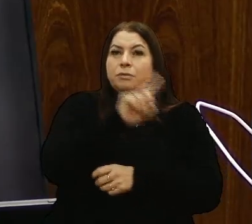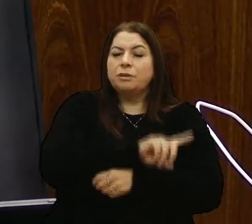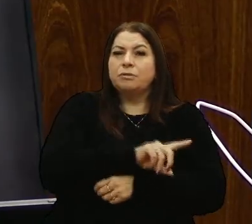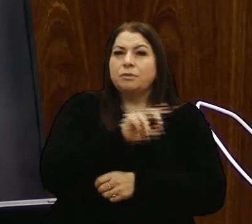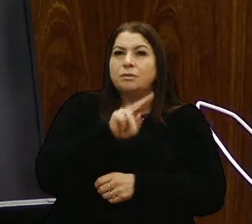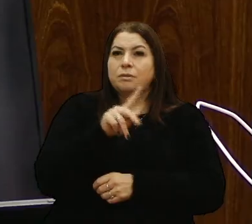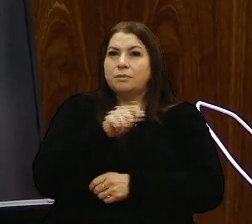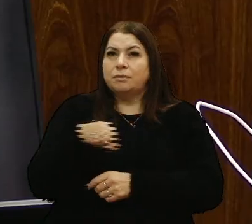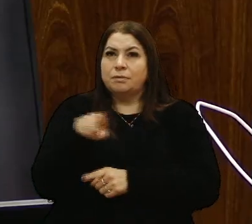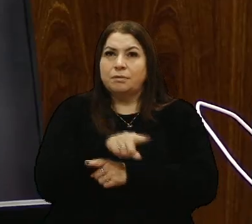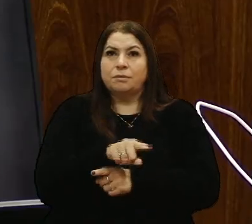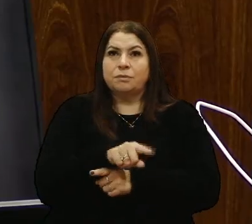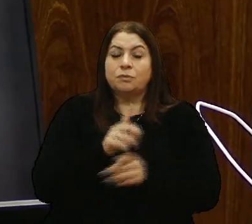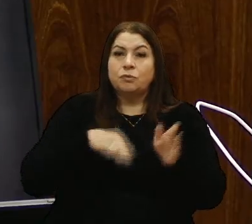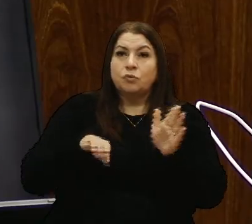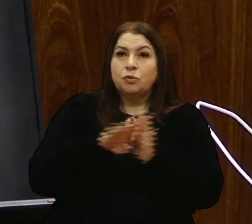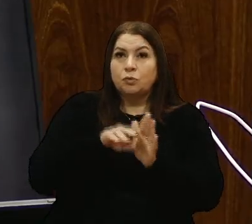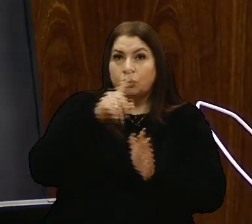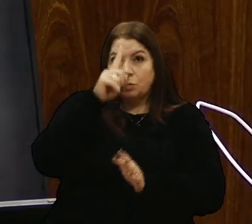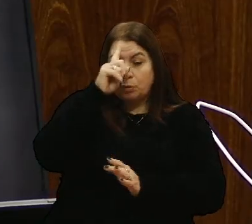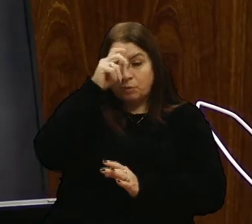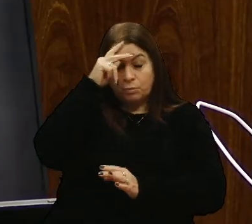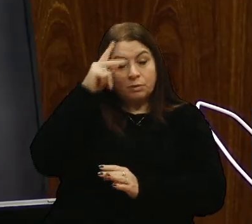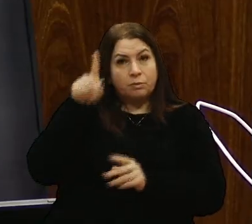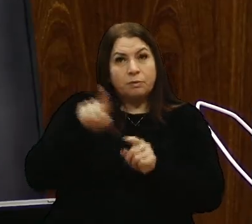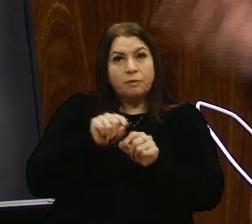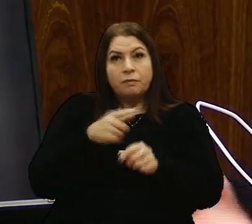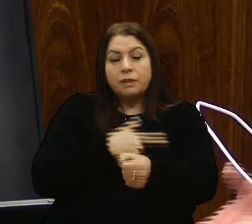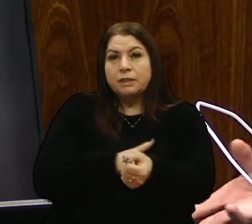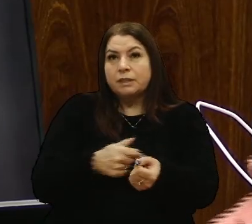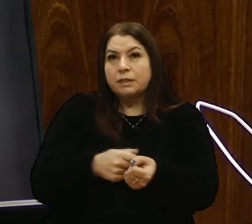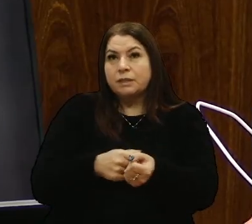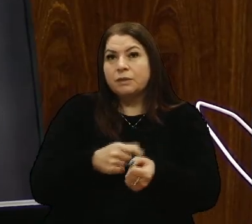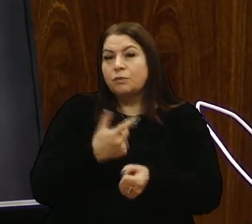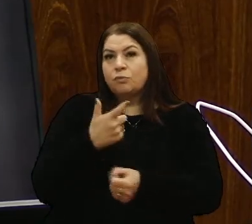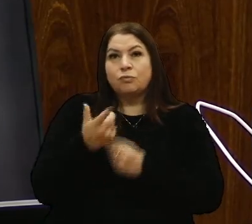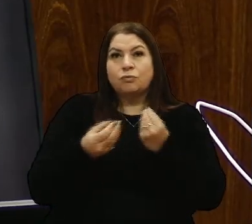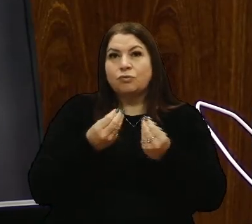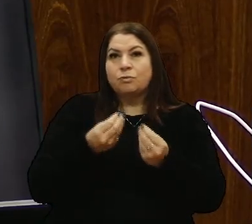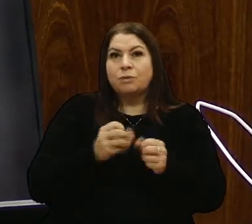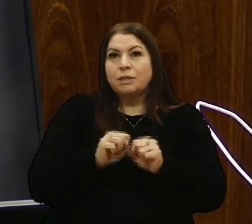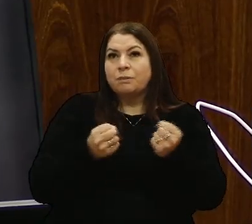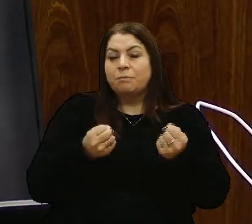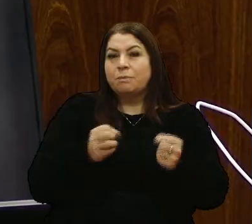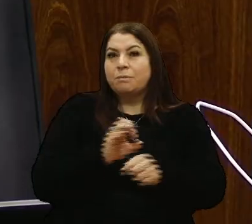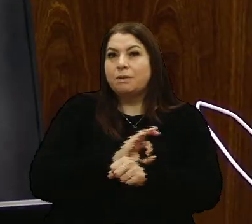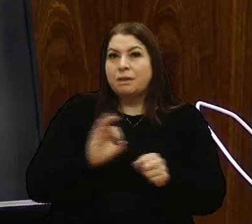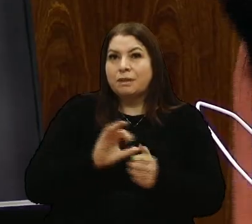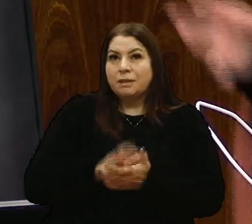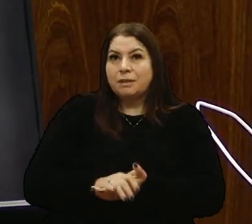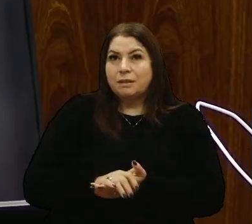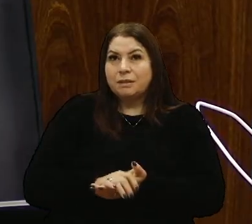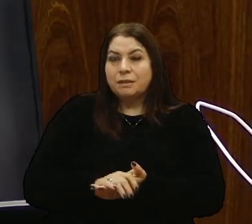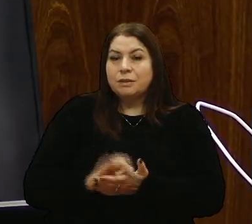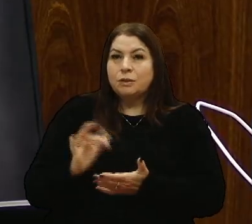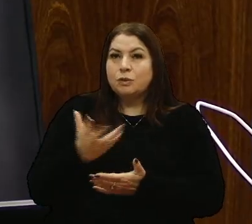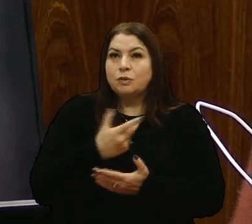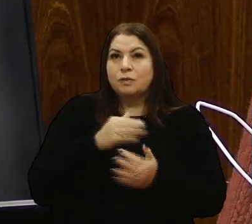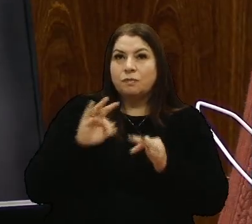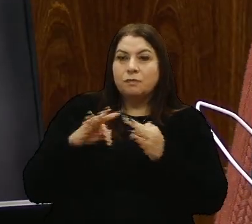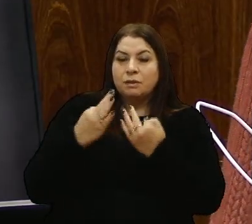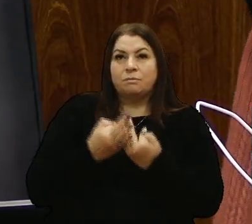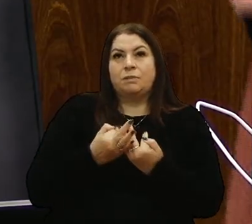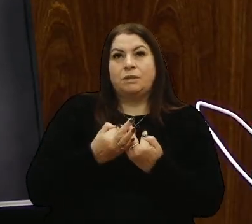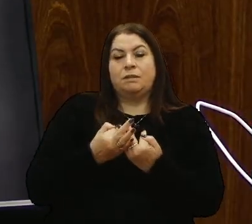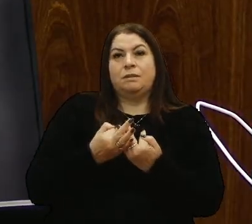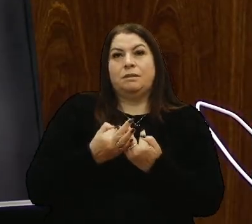UPA. Quando ela chegou no Pompeia, fez os seus exames, ela não tinha fratura nenhuma. Ou seja, toda a família